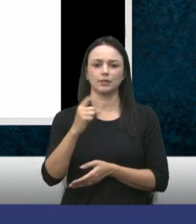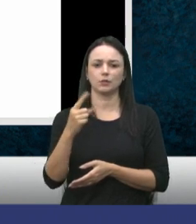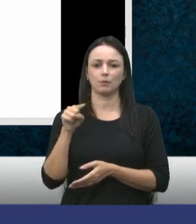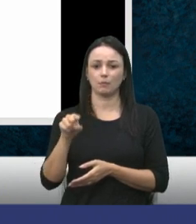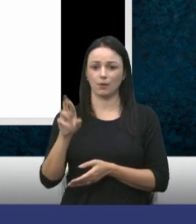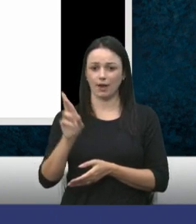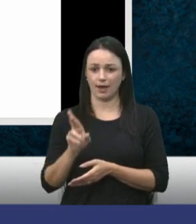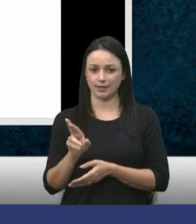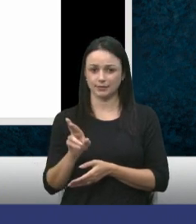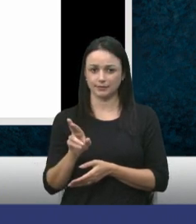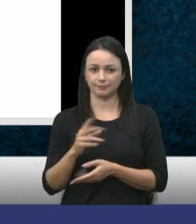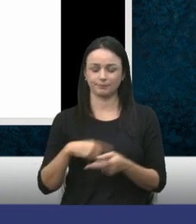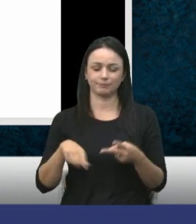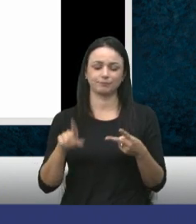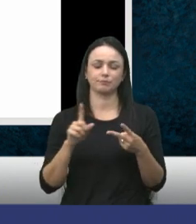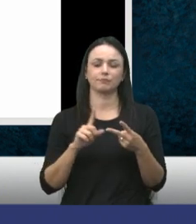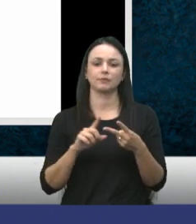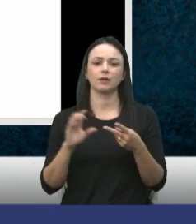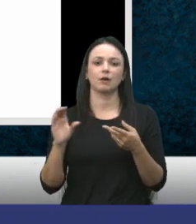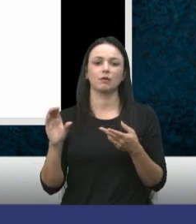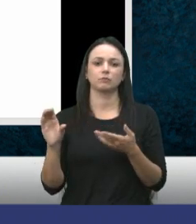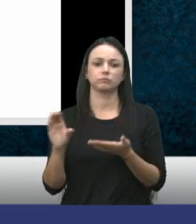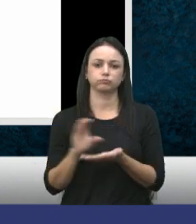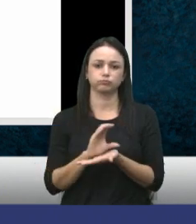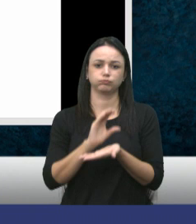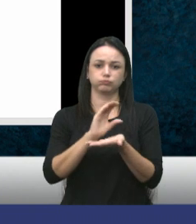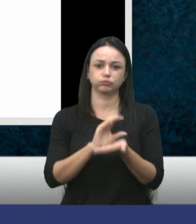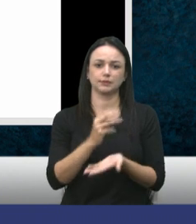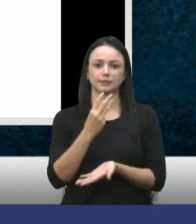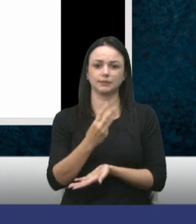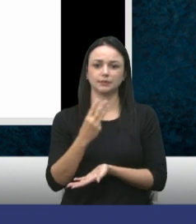220.081.000. Empenhados, R$